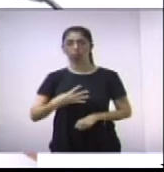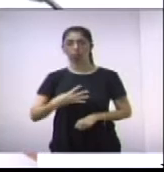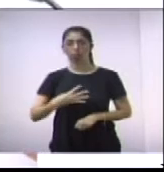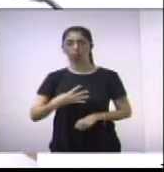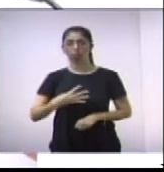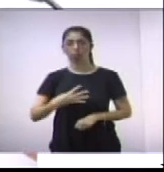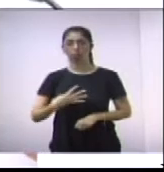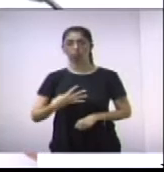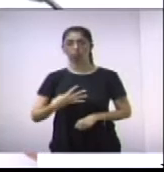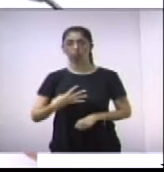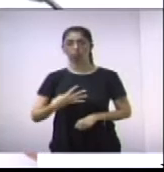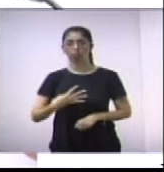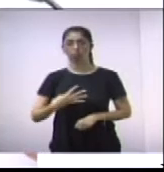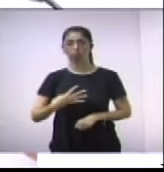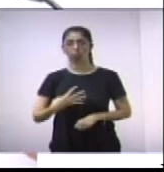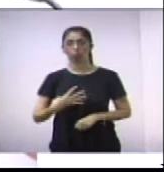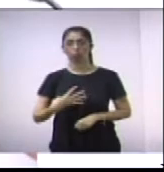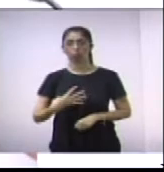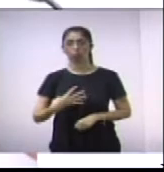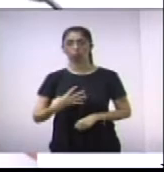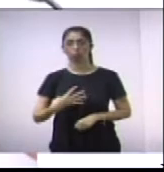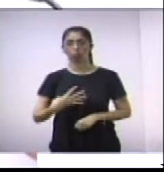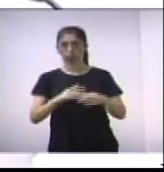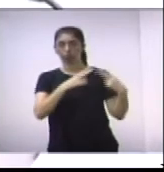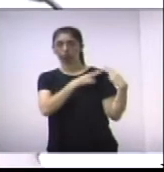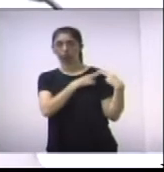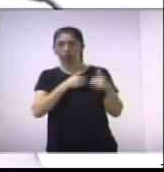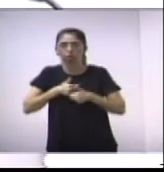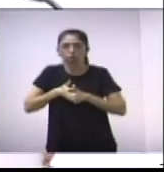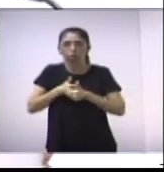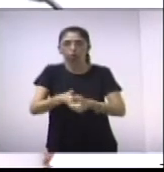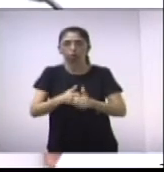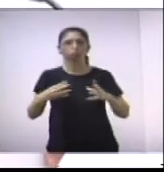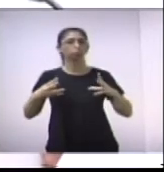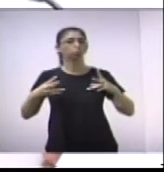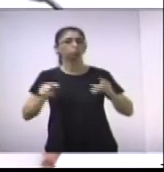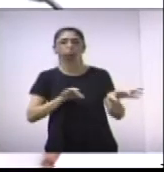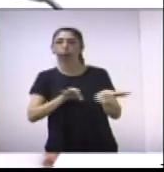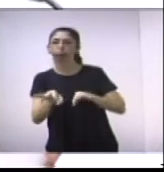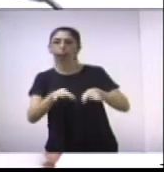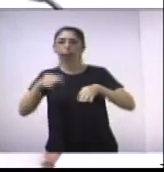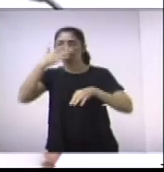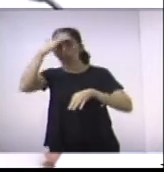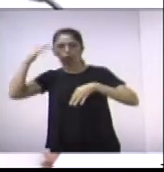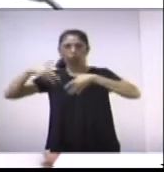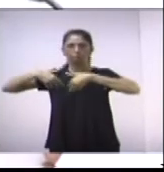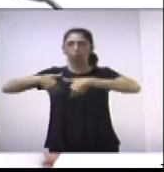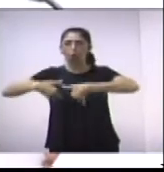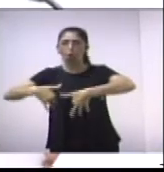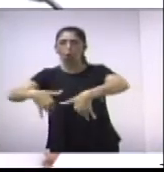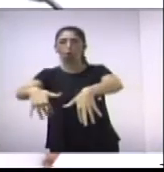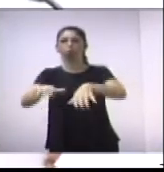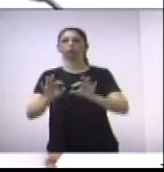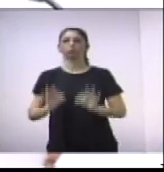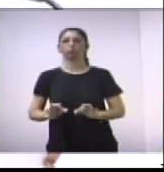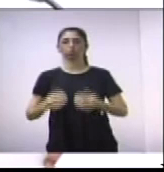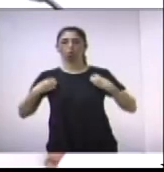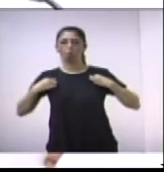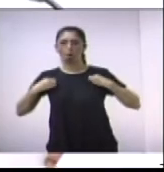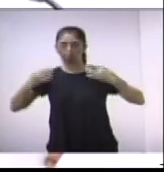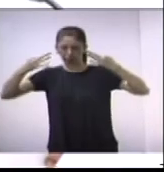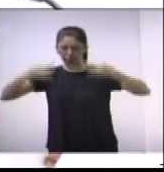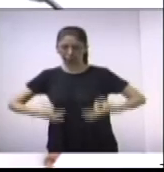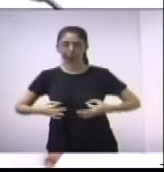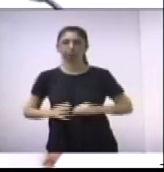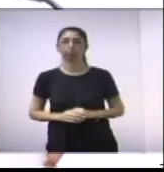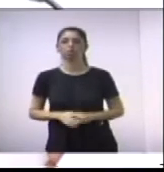Eventos para que possa coordenar e acompanhar a verificação dos componentes e elementos obrigatórios devidamente caracterizados